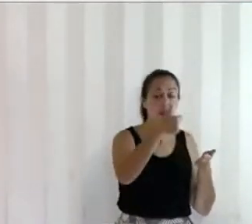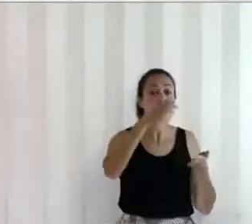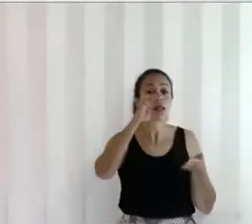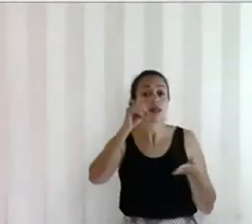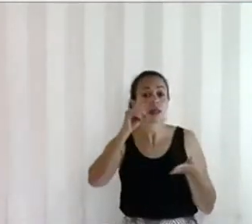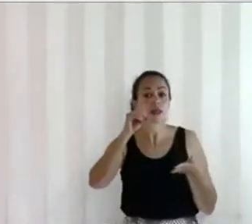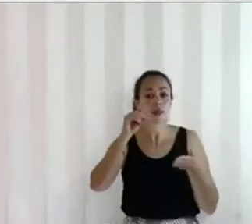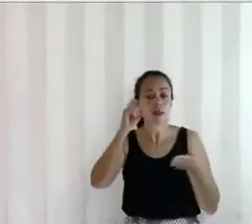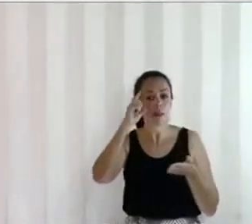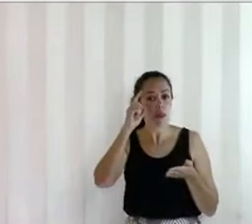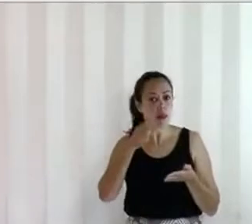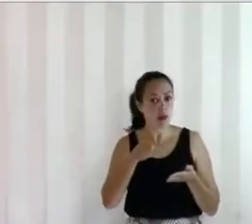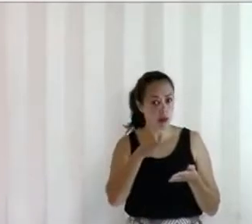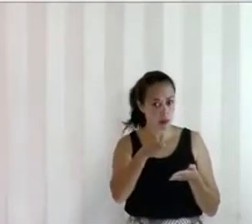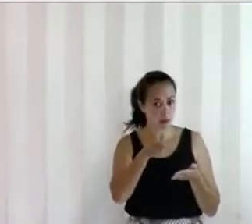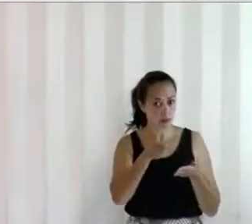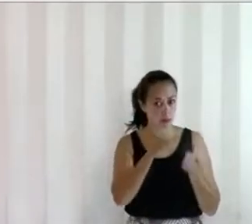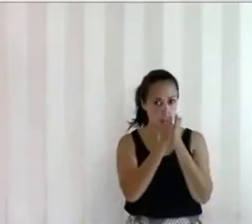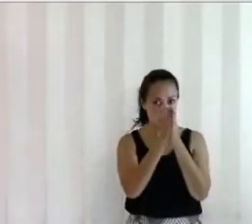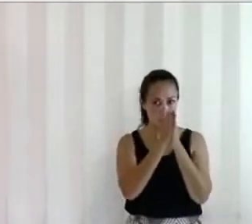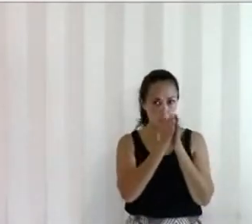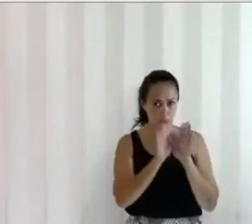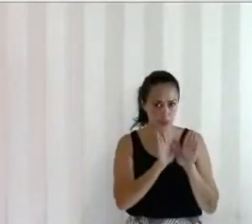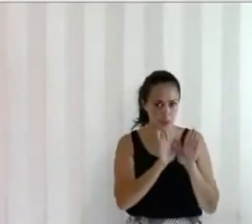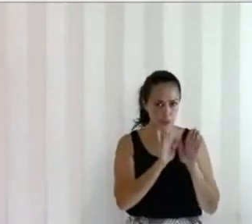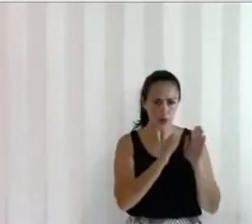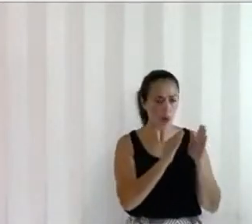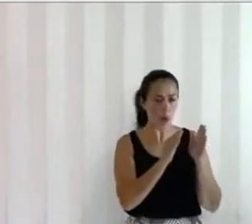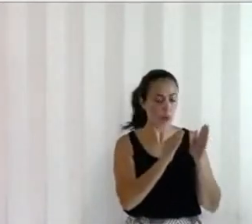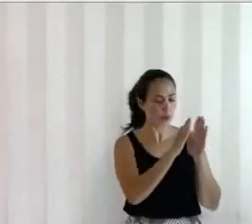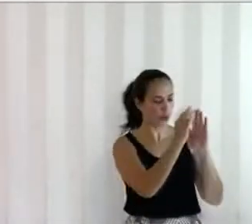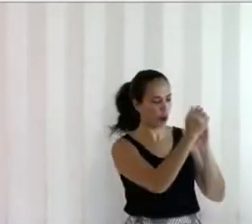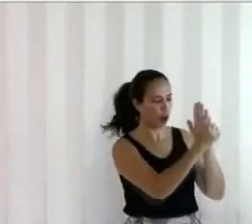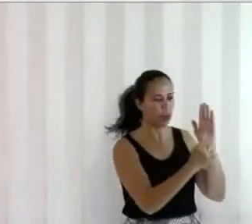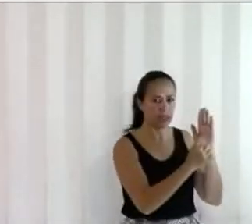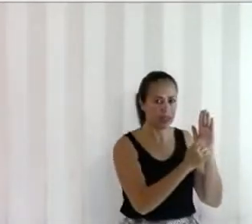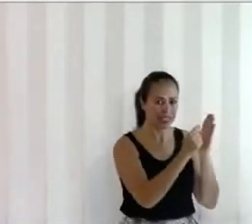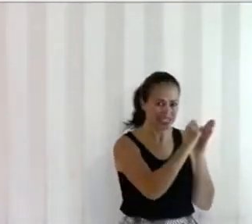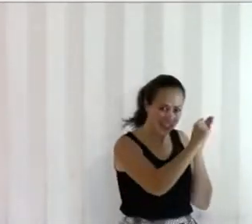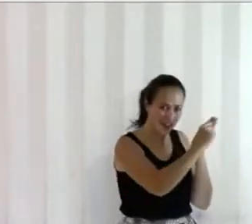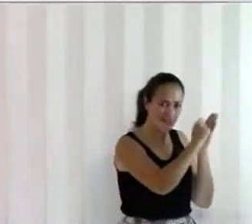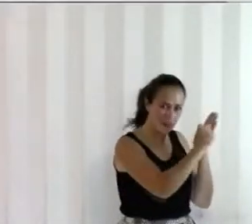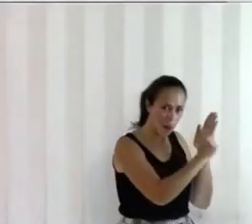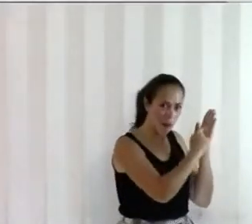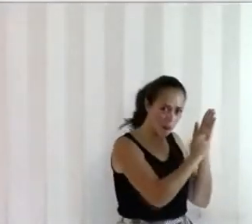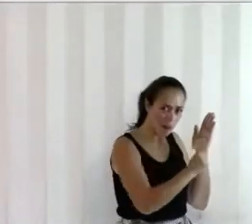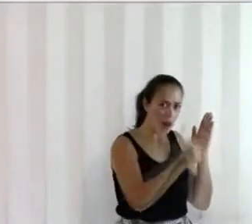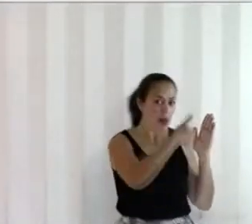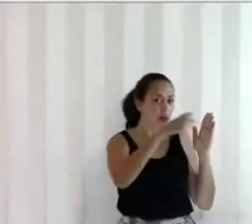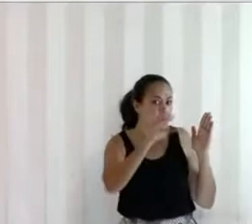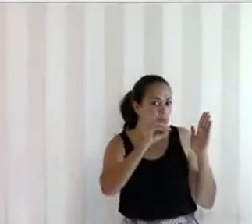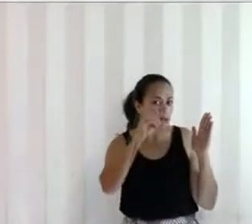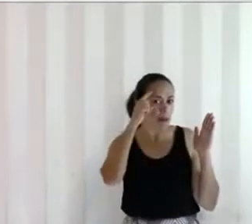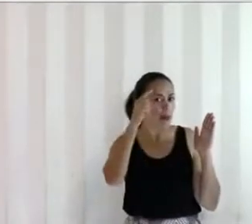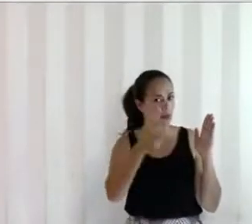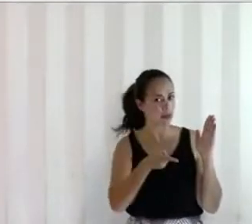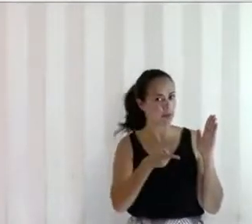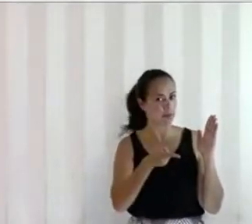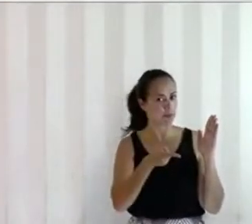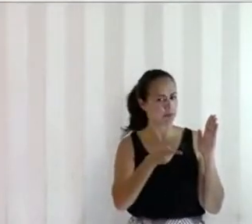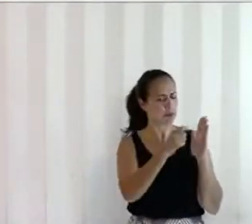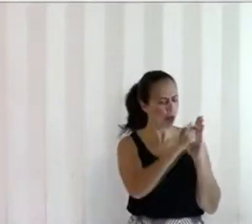mandamentos. E eu vou dizer por quê. Isso é muito importante para os nossos filhos, é muito